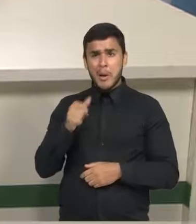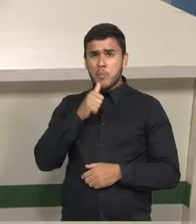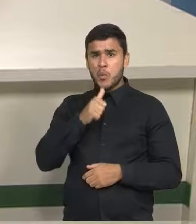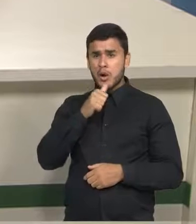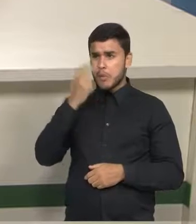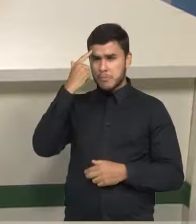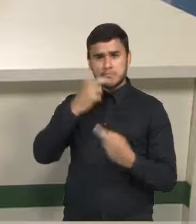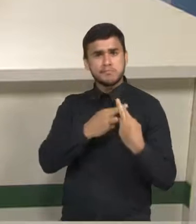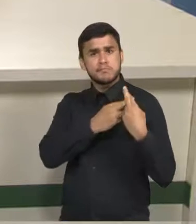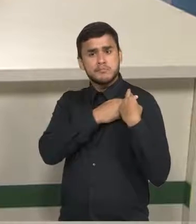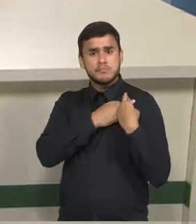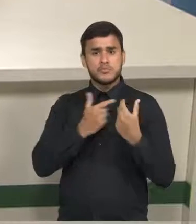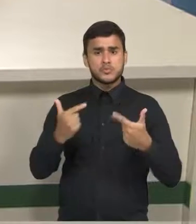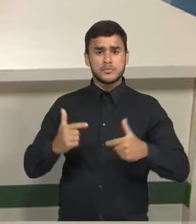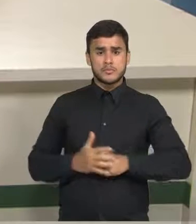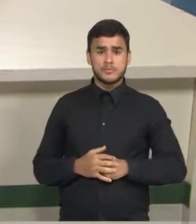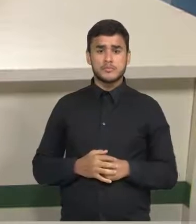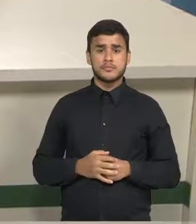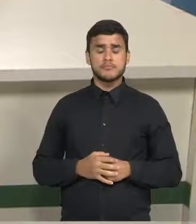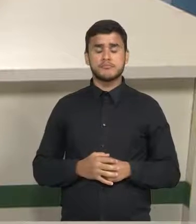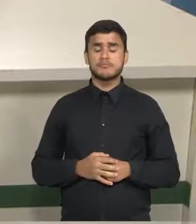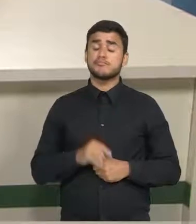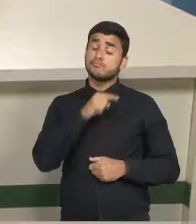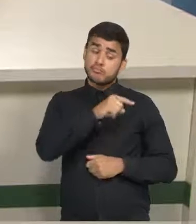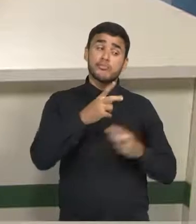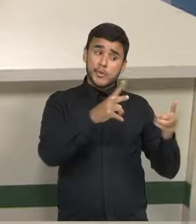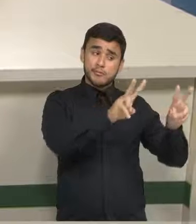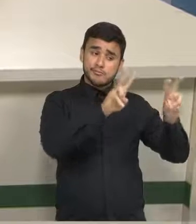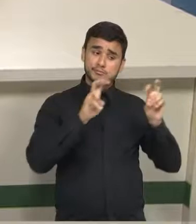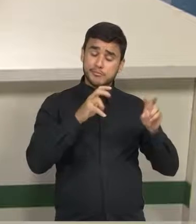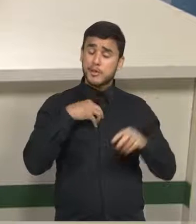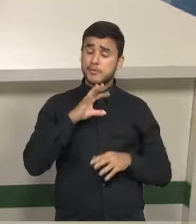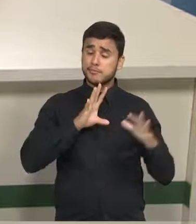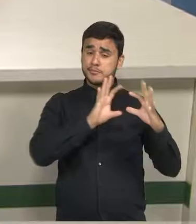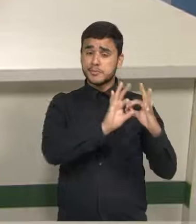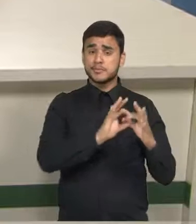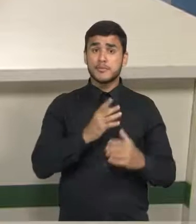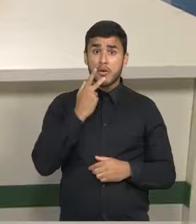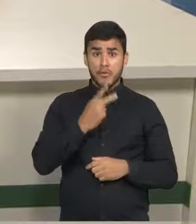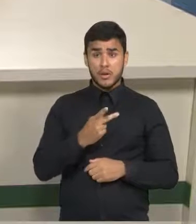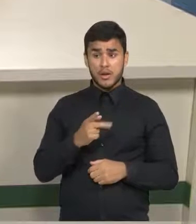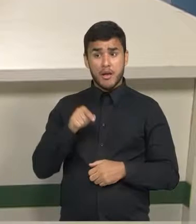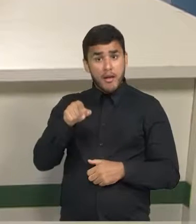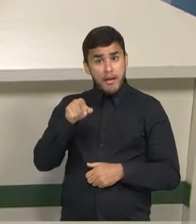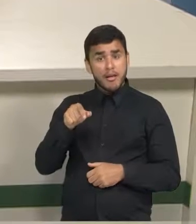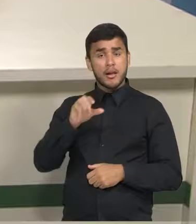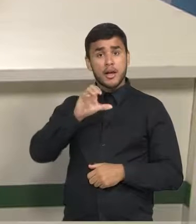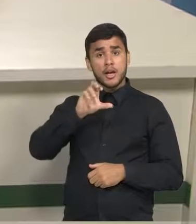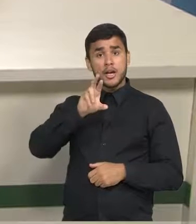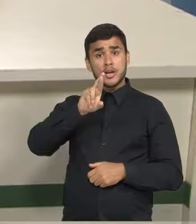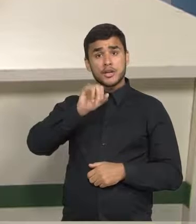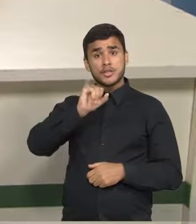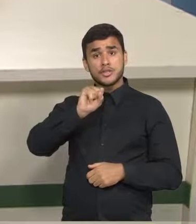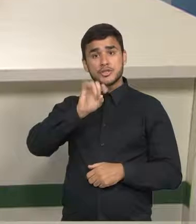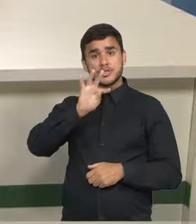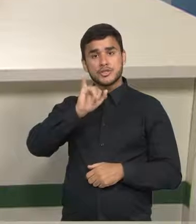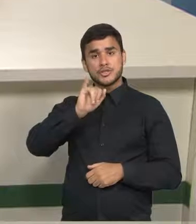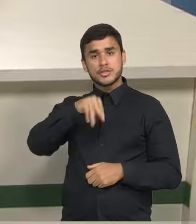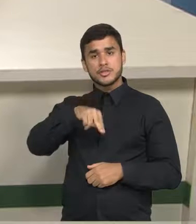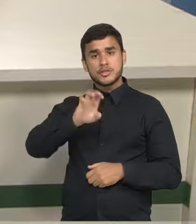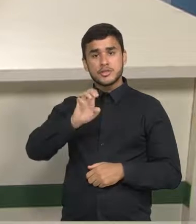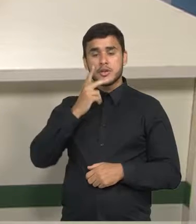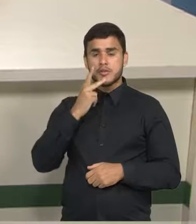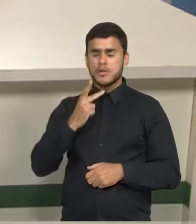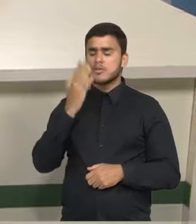dela ser nomeada, já que você tocou no assunto, eu vou falar o jeito. O intuito dela ser nomeada ministro do Trabalho é porque ela tem um